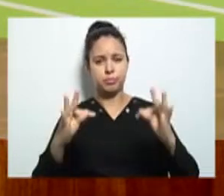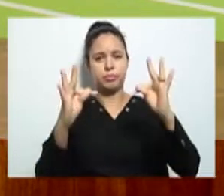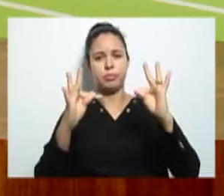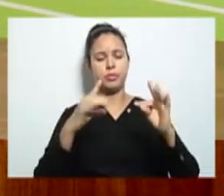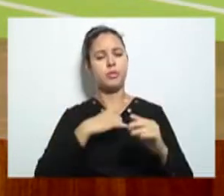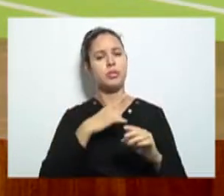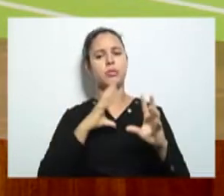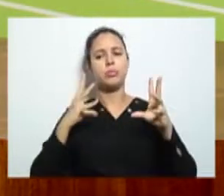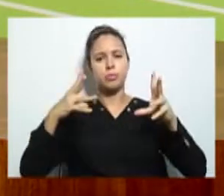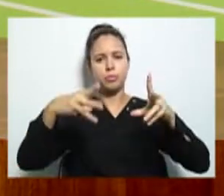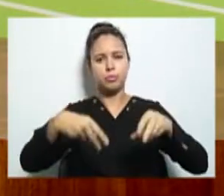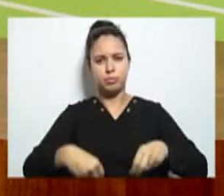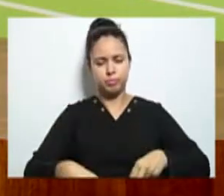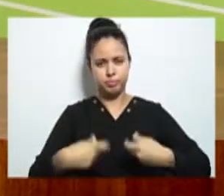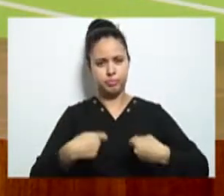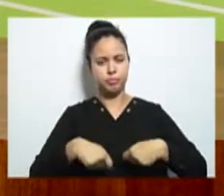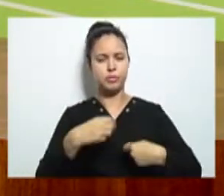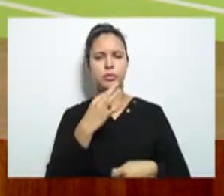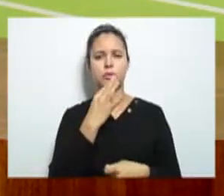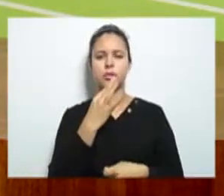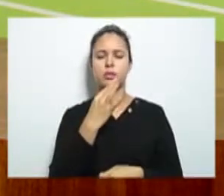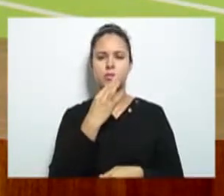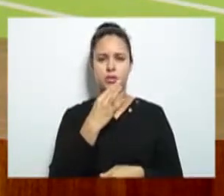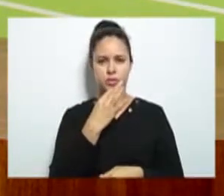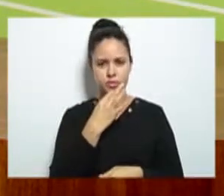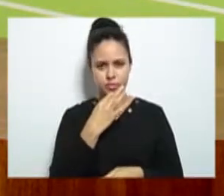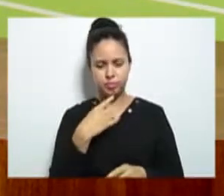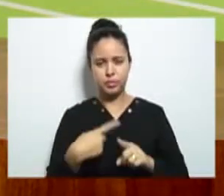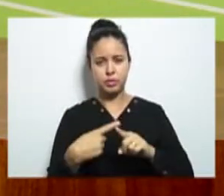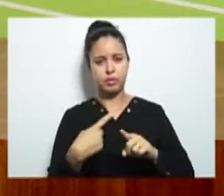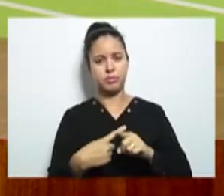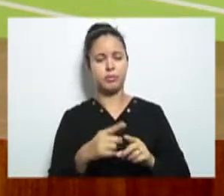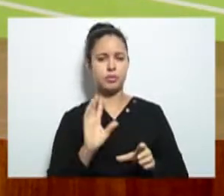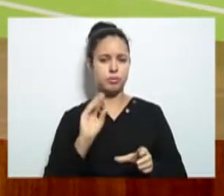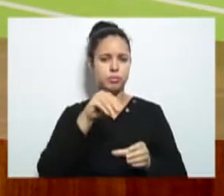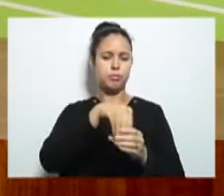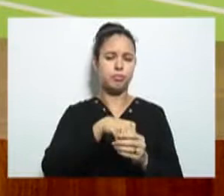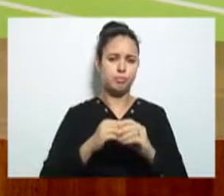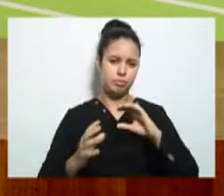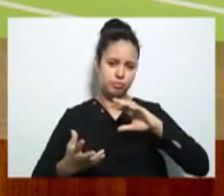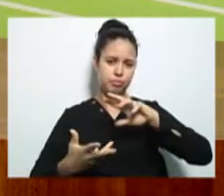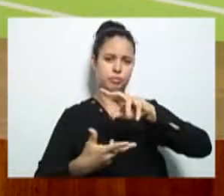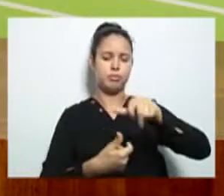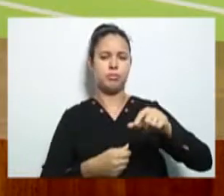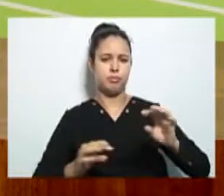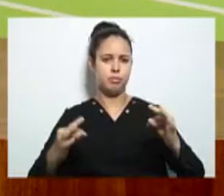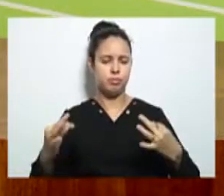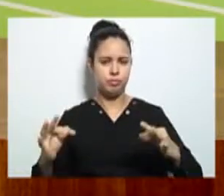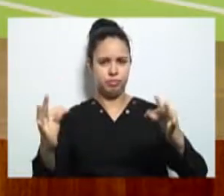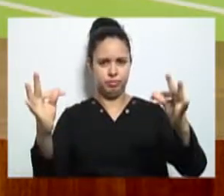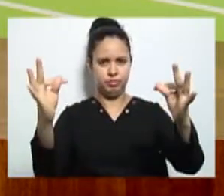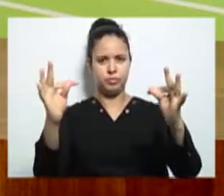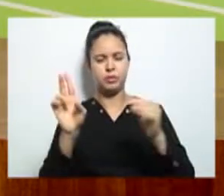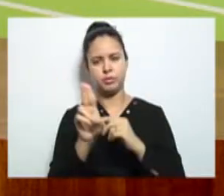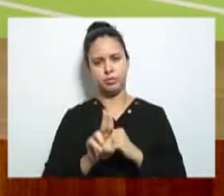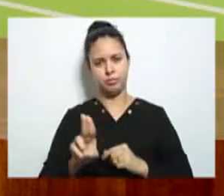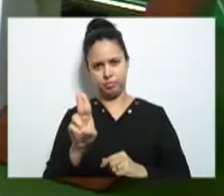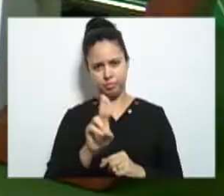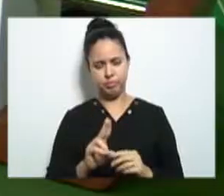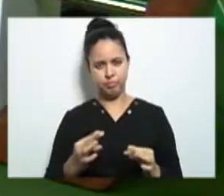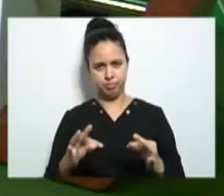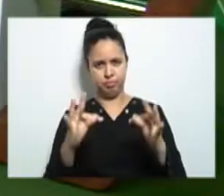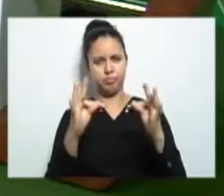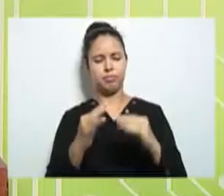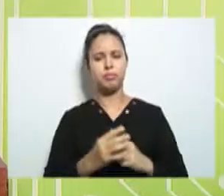e a gente precisa de conhecer um pouquinho para estar inserida nesse mundo e poder utilizar essas tecnologias que estão disponíveis para a gente.